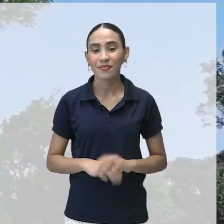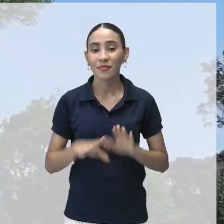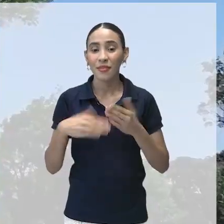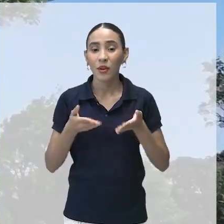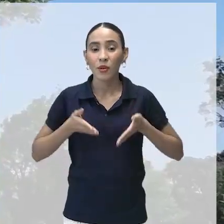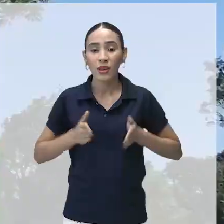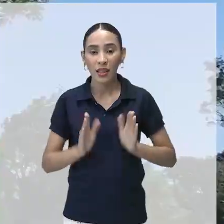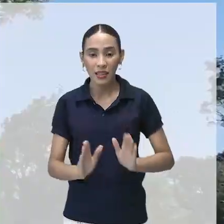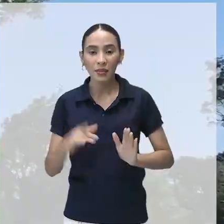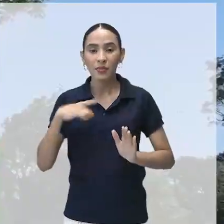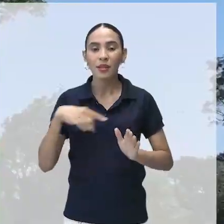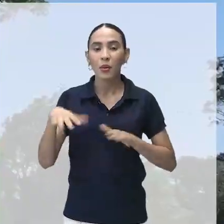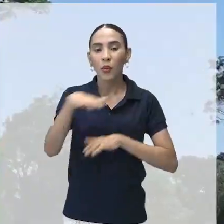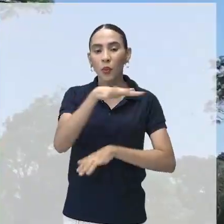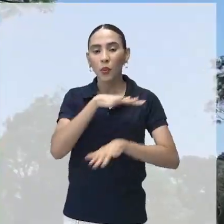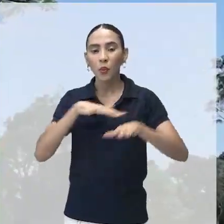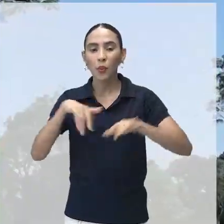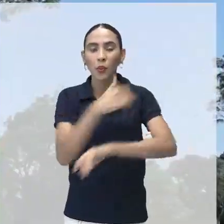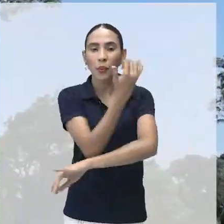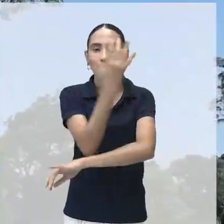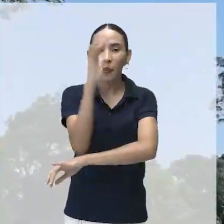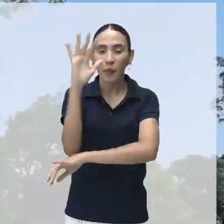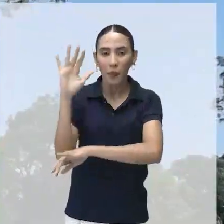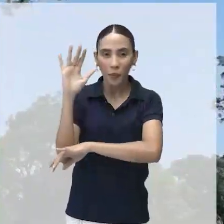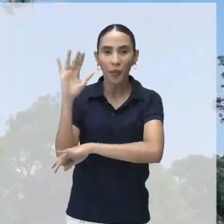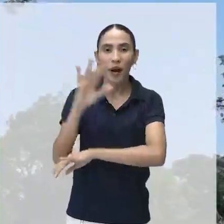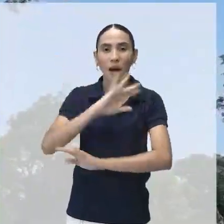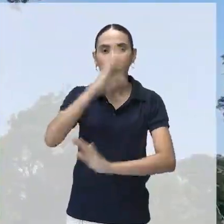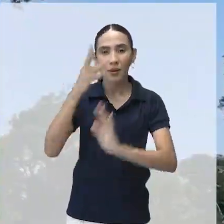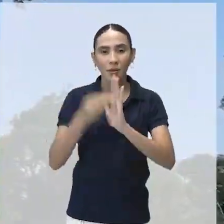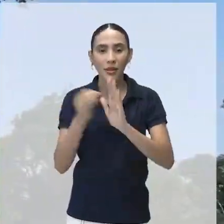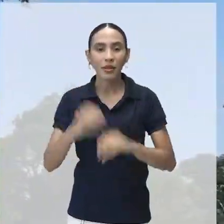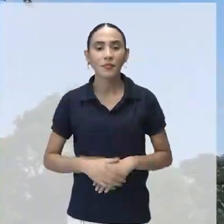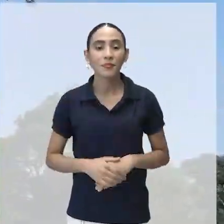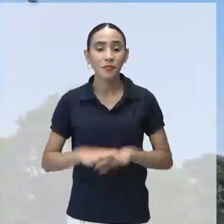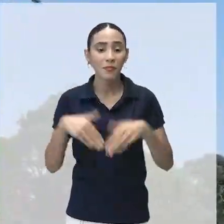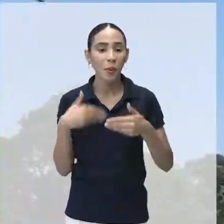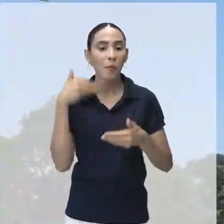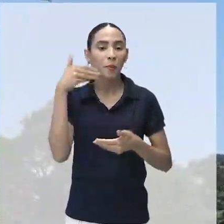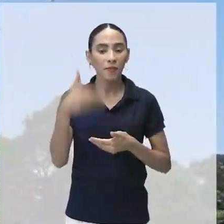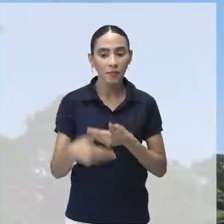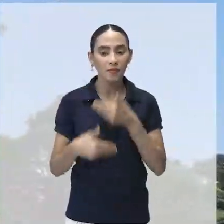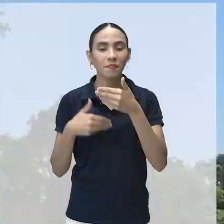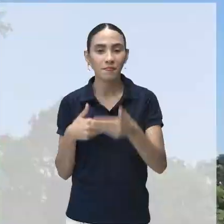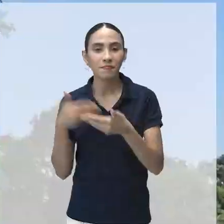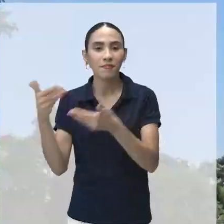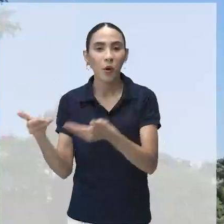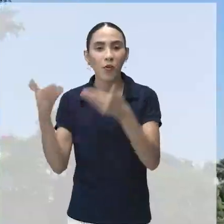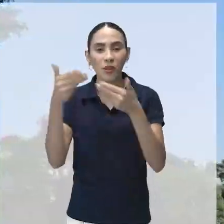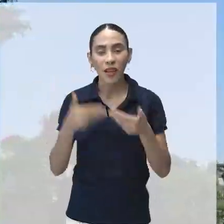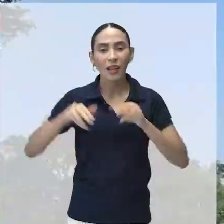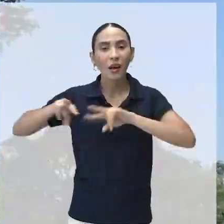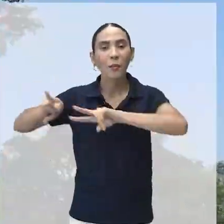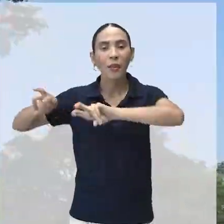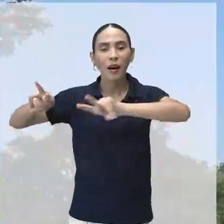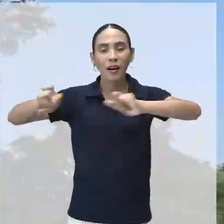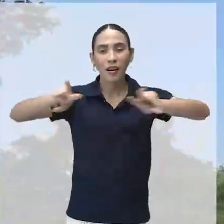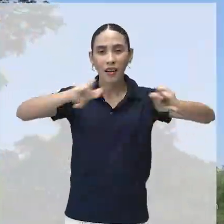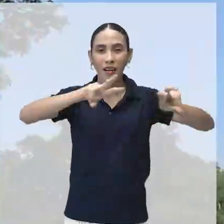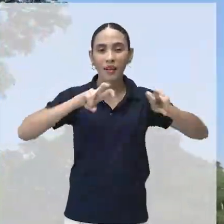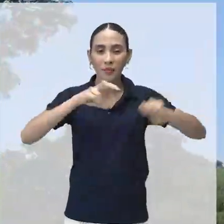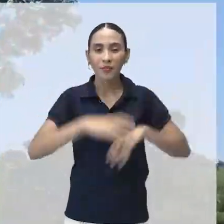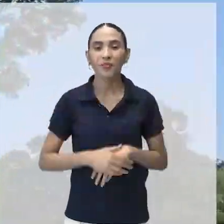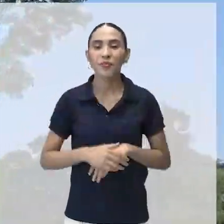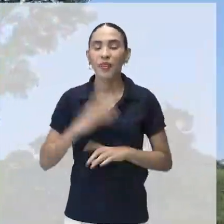Nascemos cercados pela vastidão e mistério da floresta amazônica. A cada passo somos convidados a explorar,